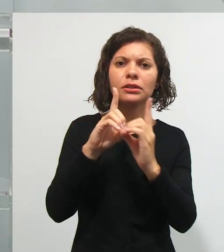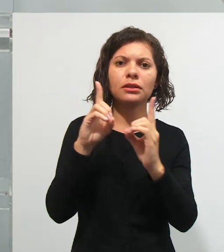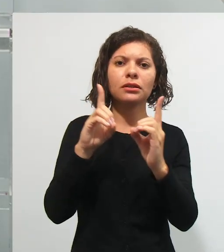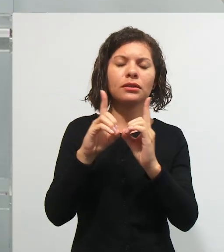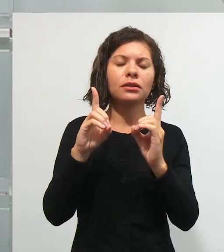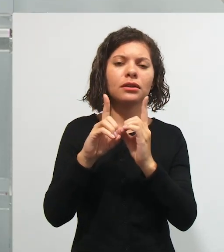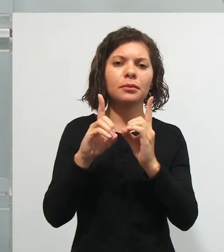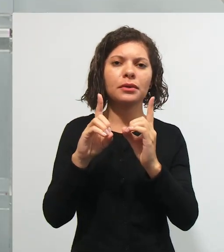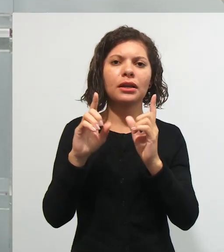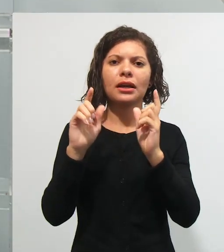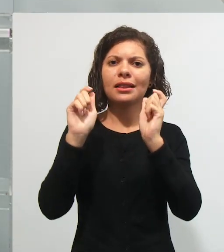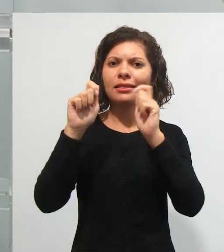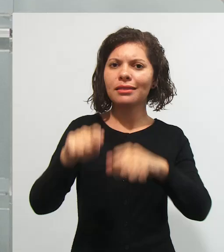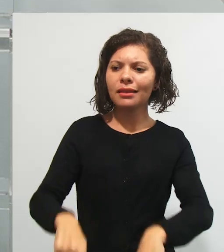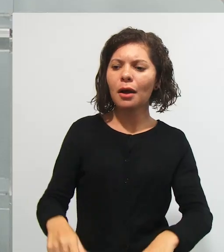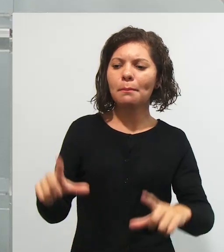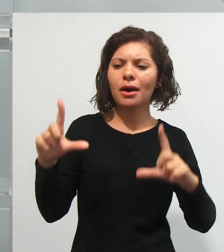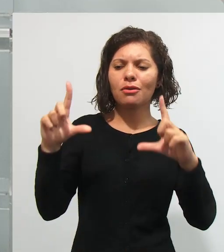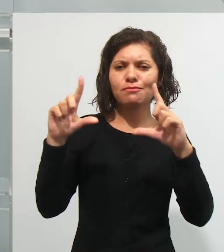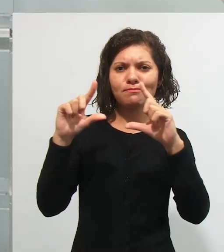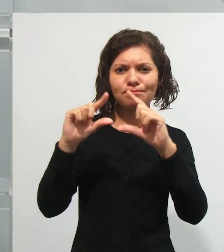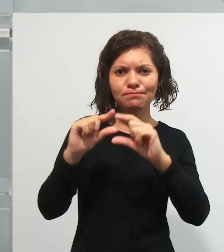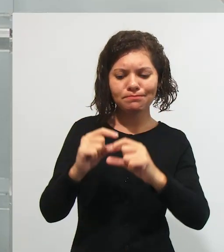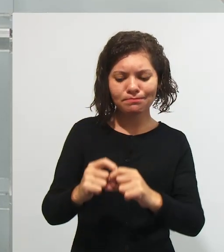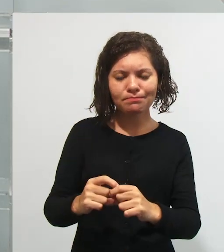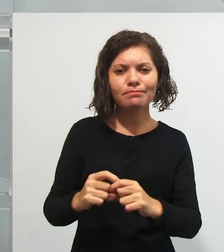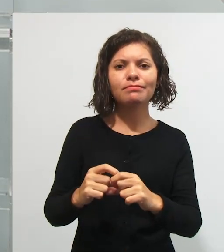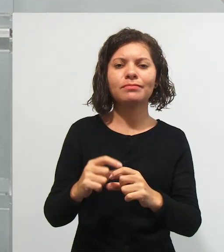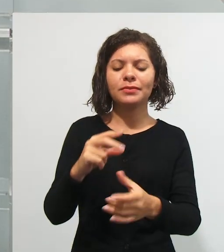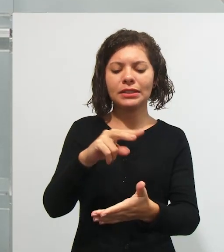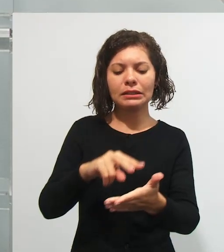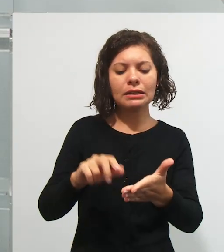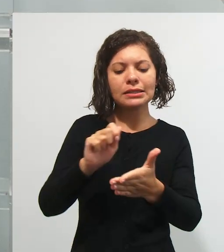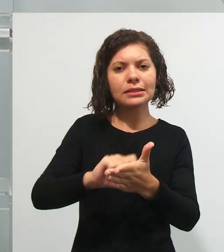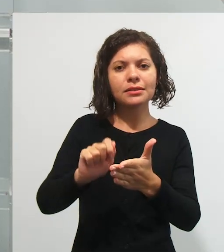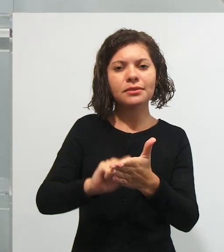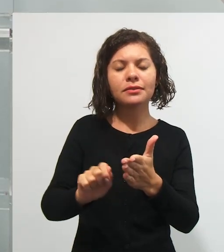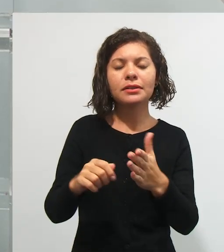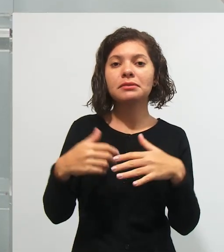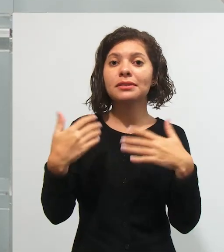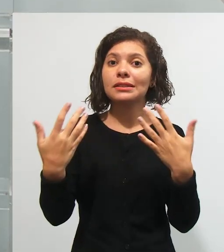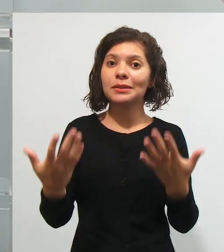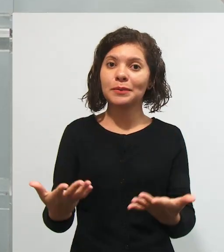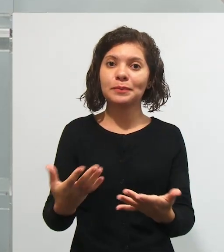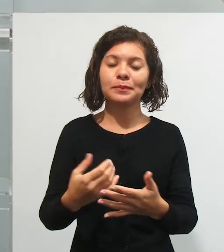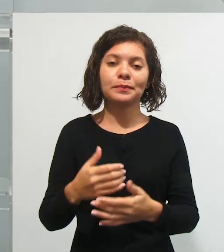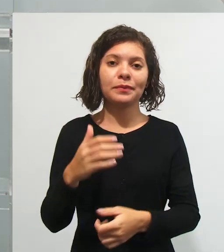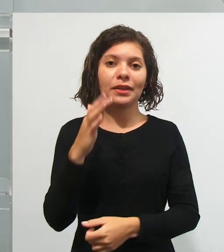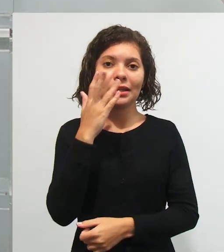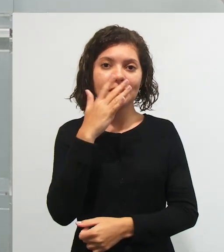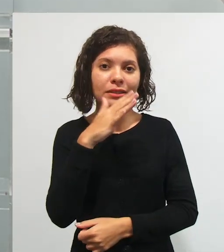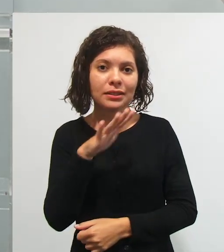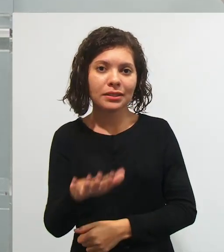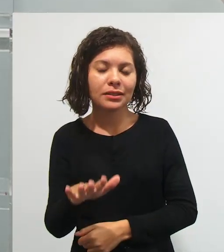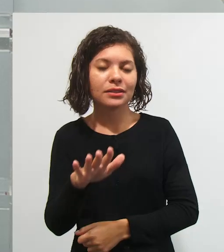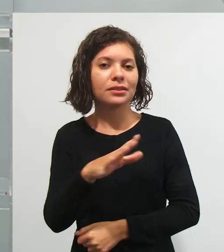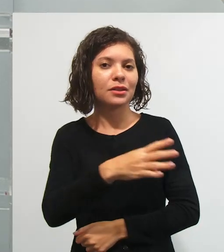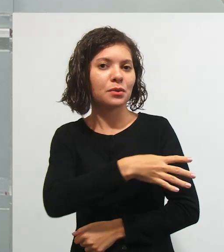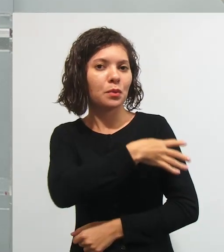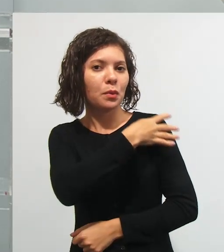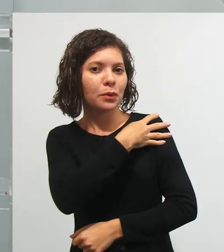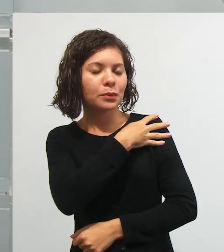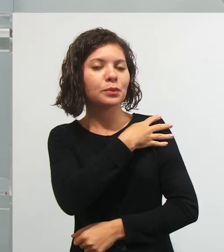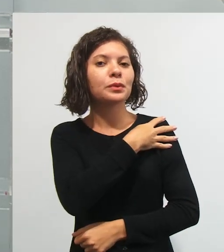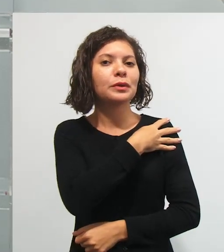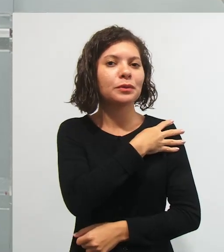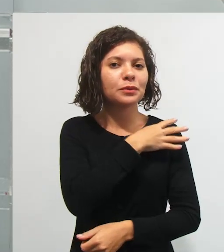possa minimizar essa dificuldade de ler e escrever, significa que as crianças nessa fase estarão lendo